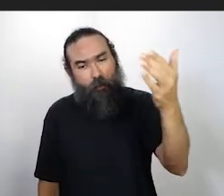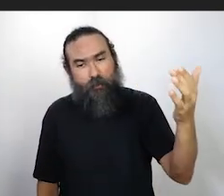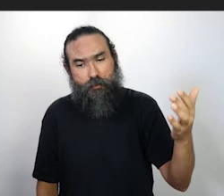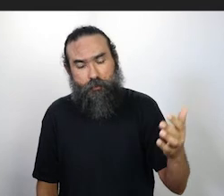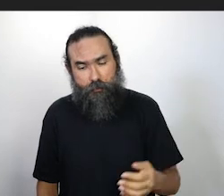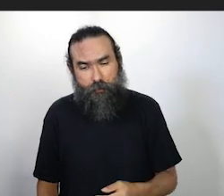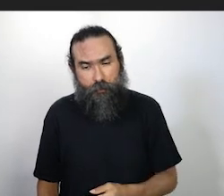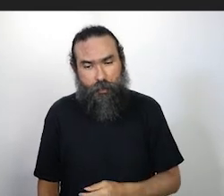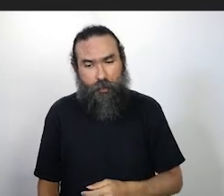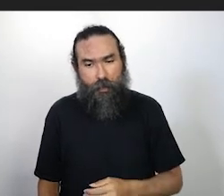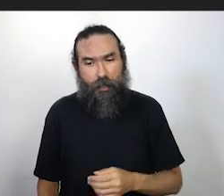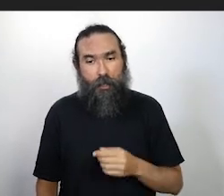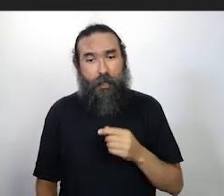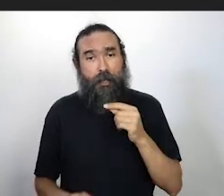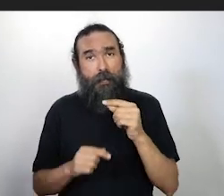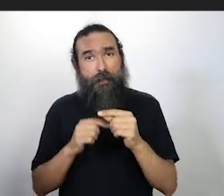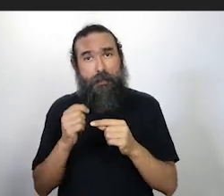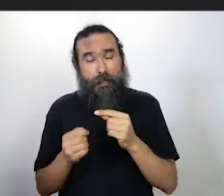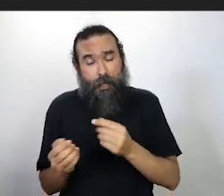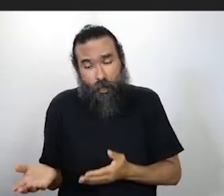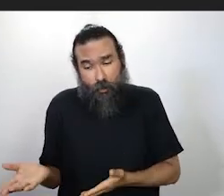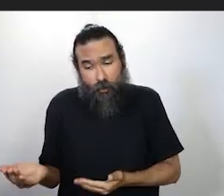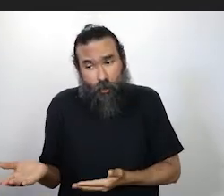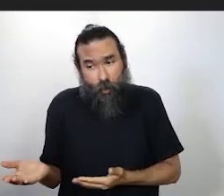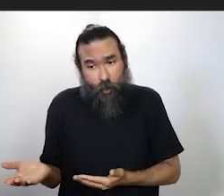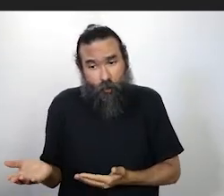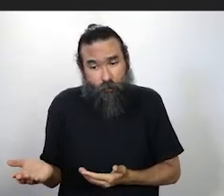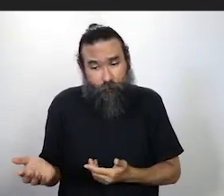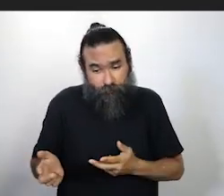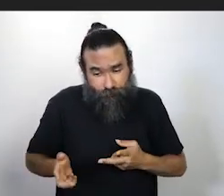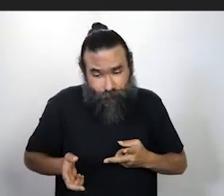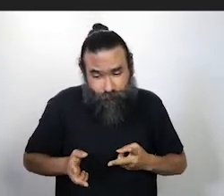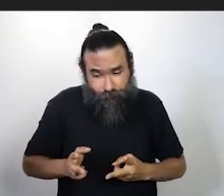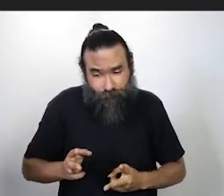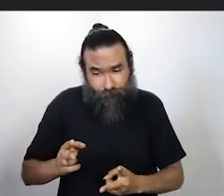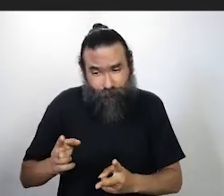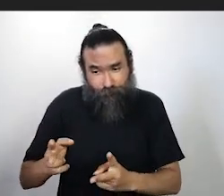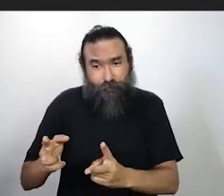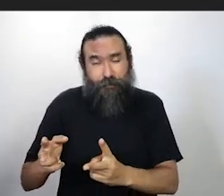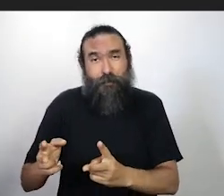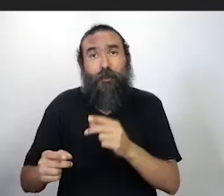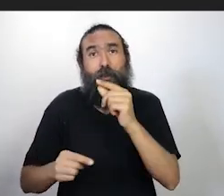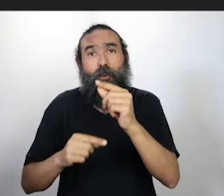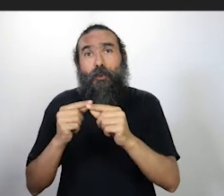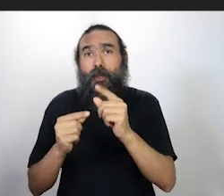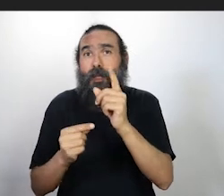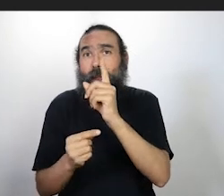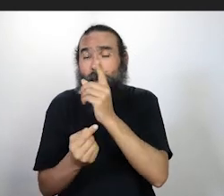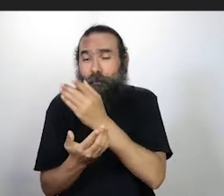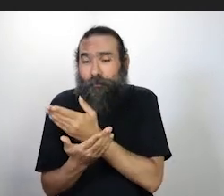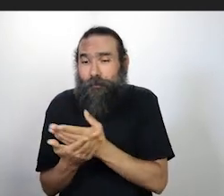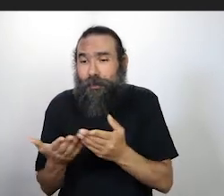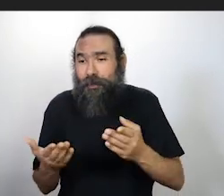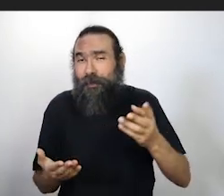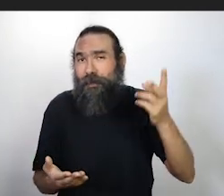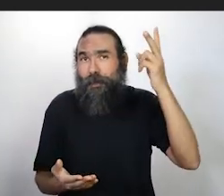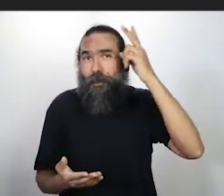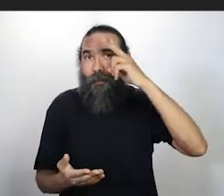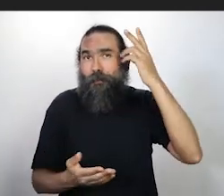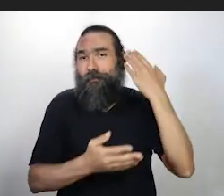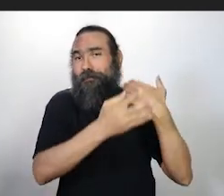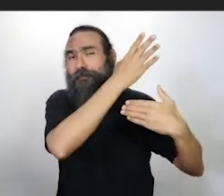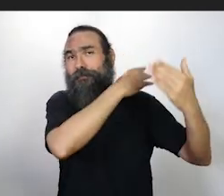a todos, e que o legado das novas gerações é justamente isso, não deixar as memórias